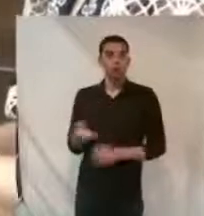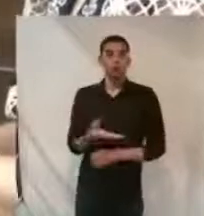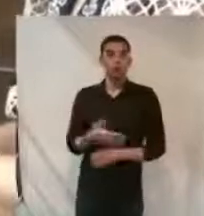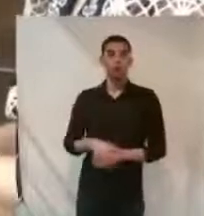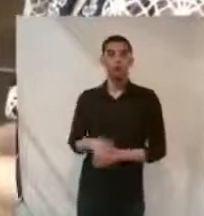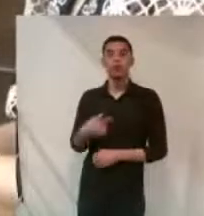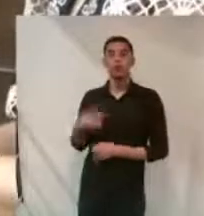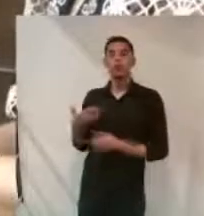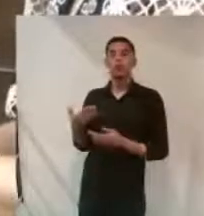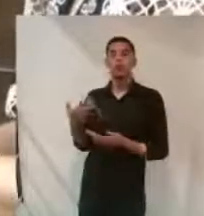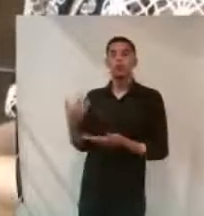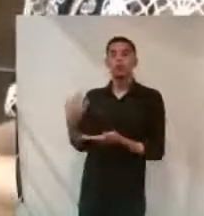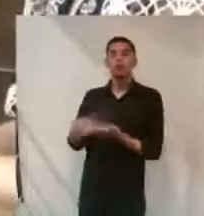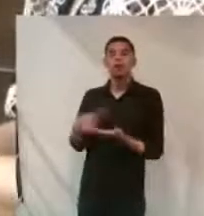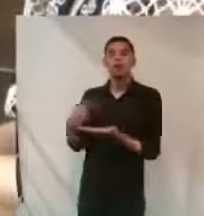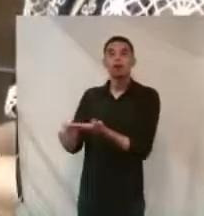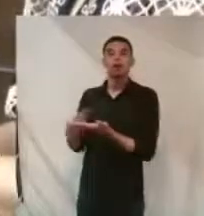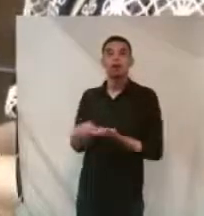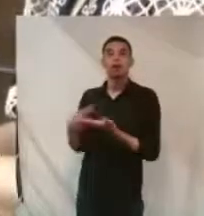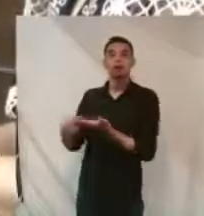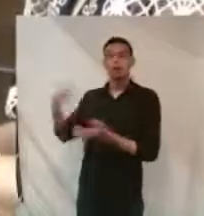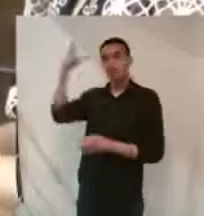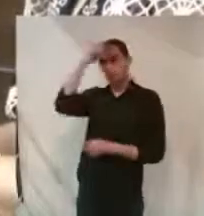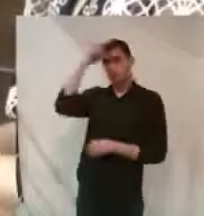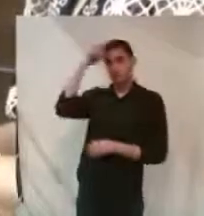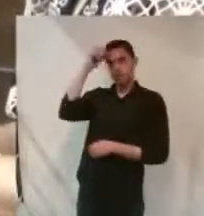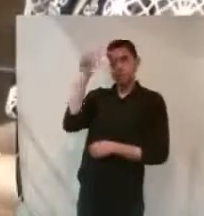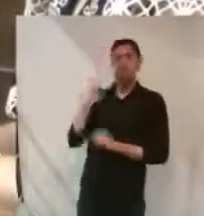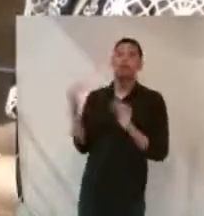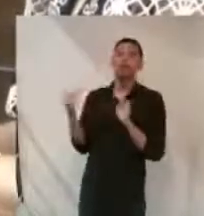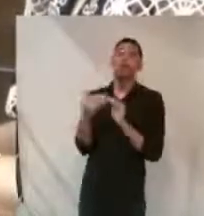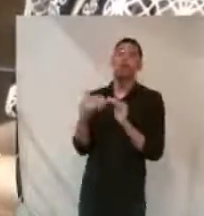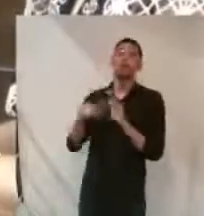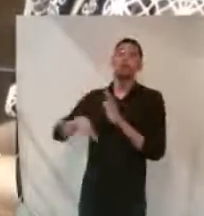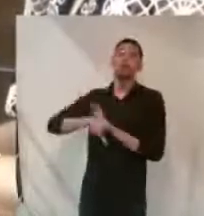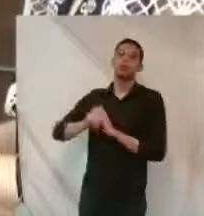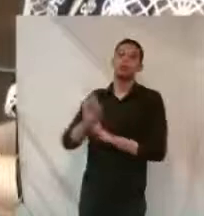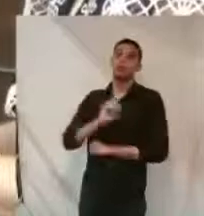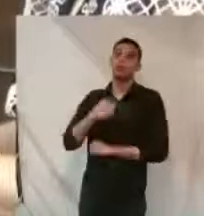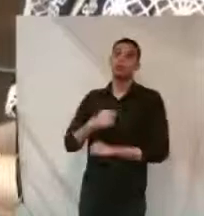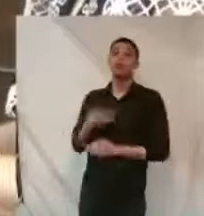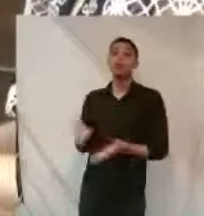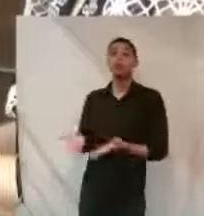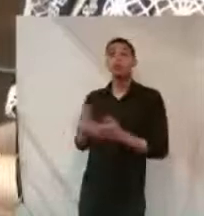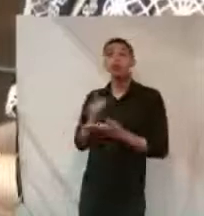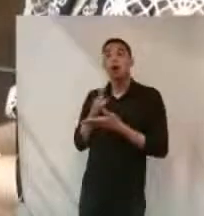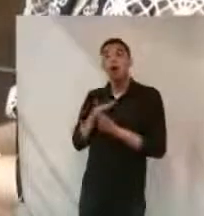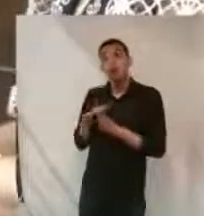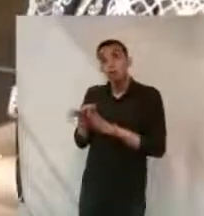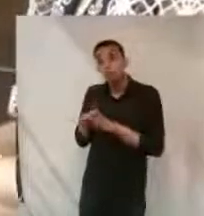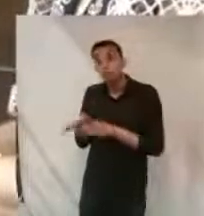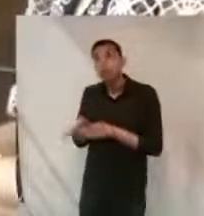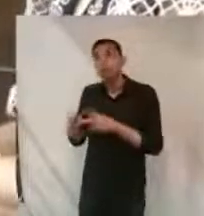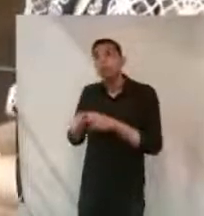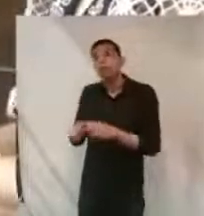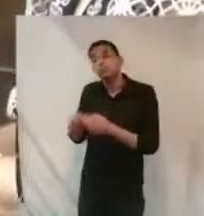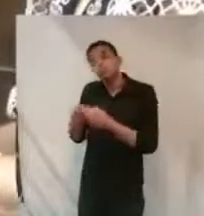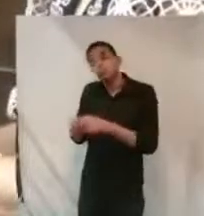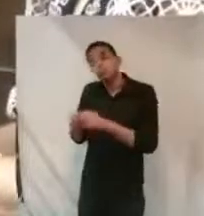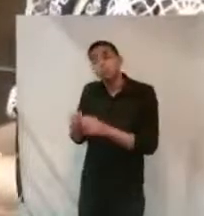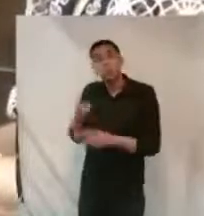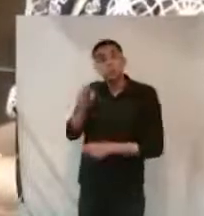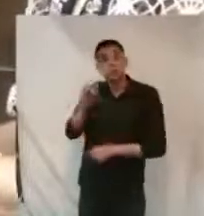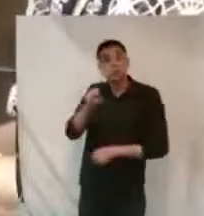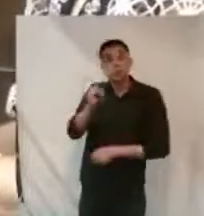estou negociando a conduta, vou ajustar a conduta do prefeito e se ele cumprir aquelas determinações,